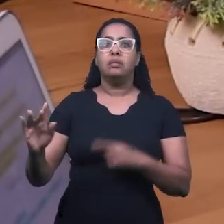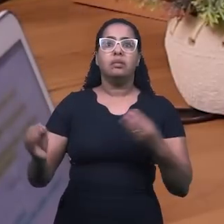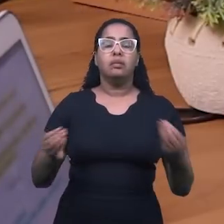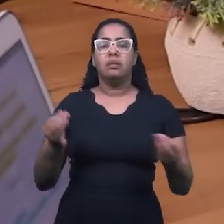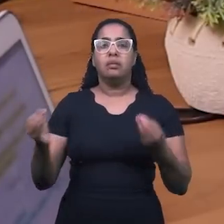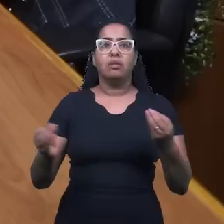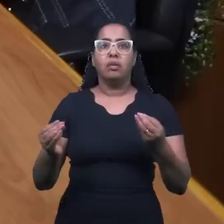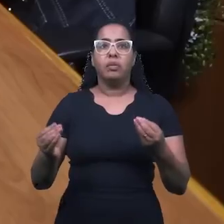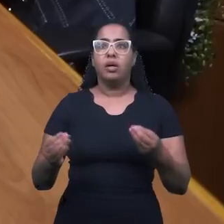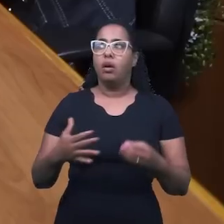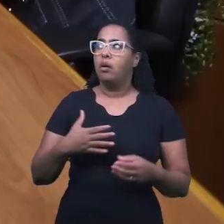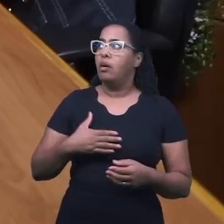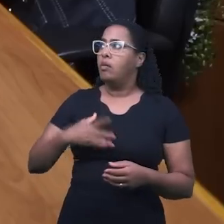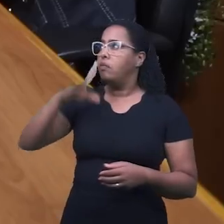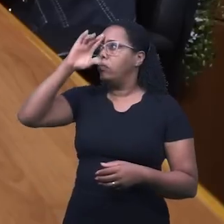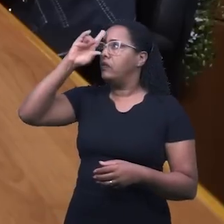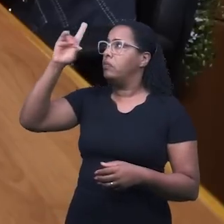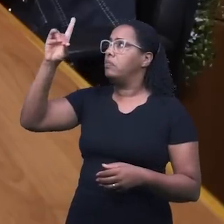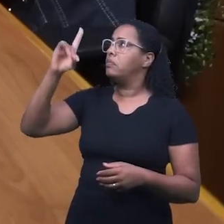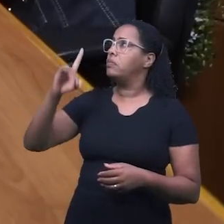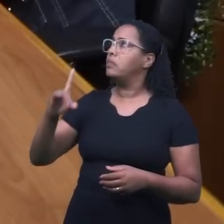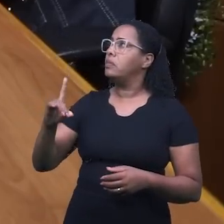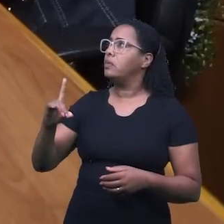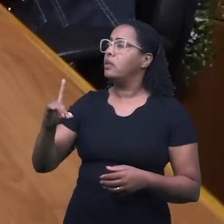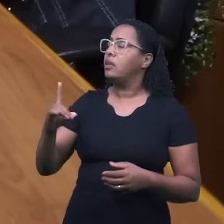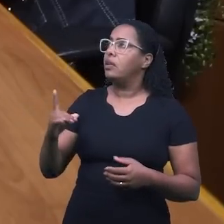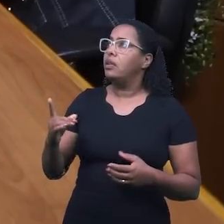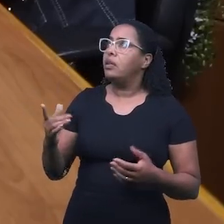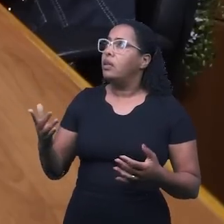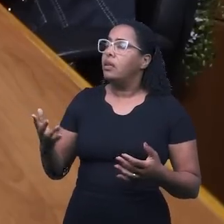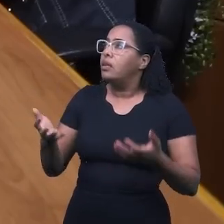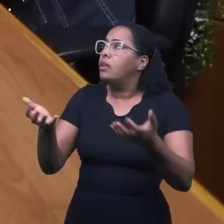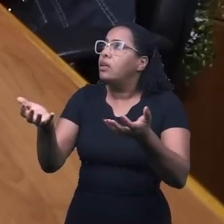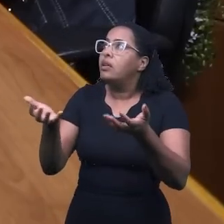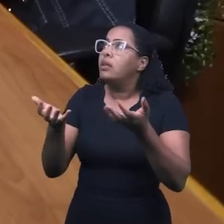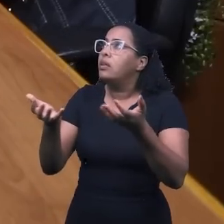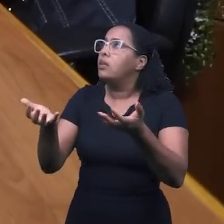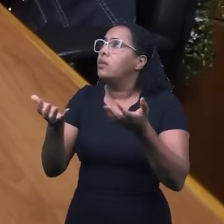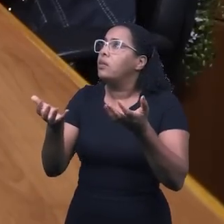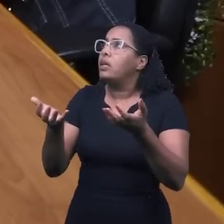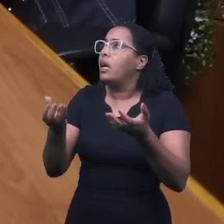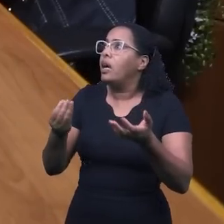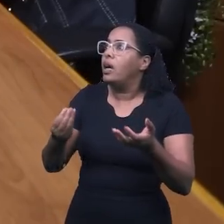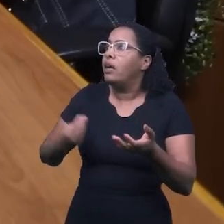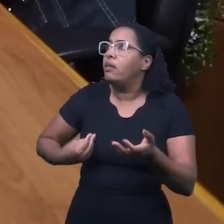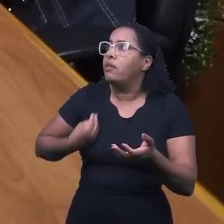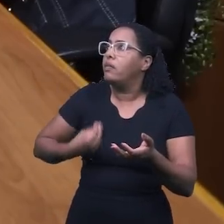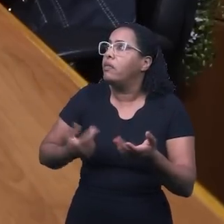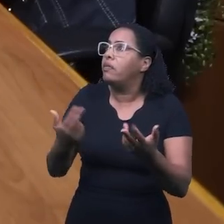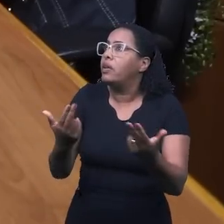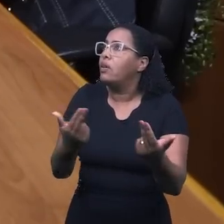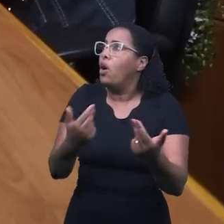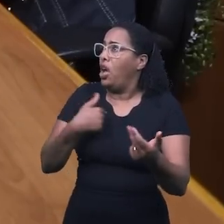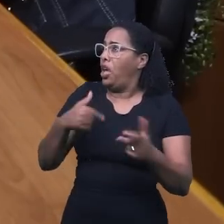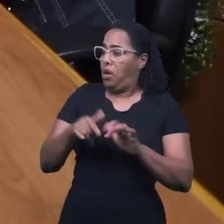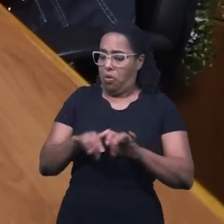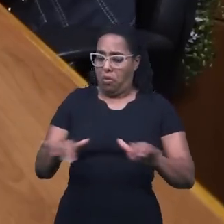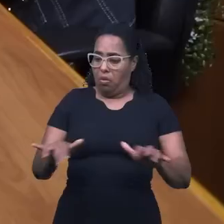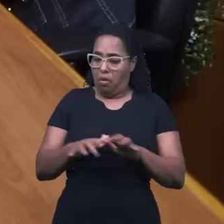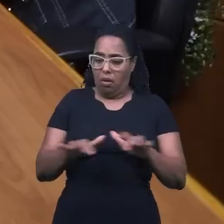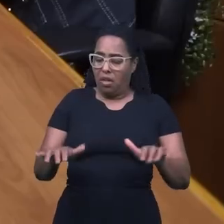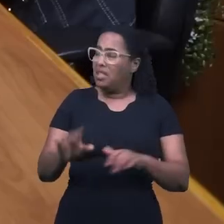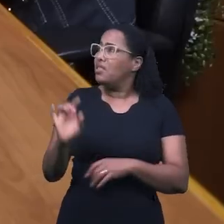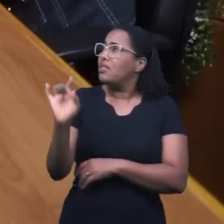como. E eu falava, meu Deus, eu quero, mas é isso aqui, eu só vou